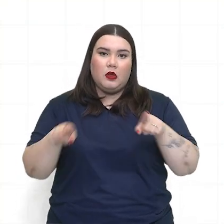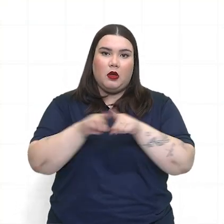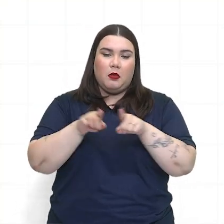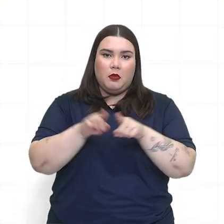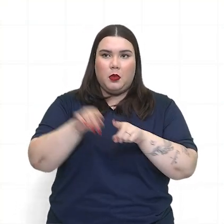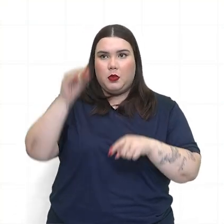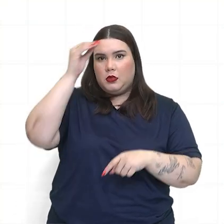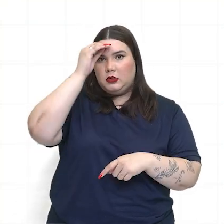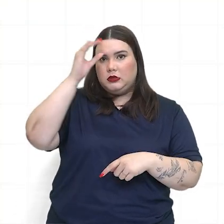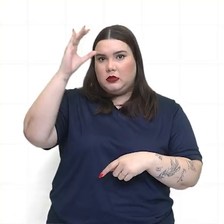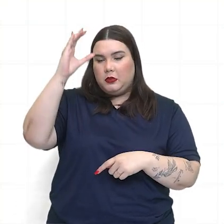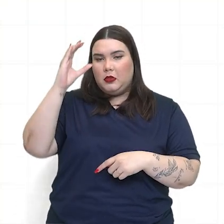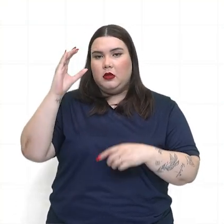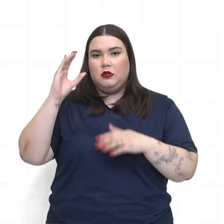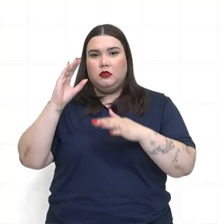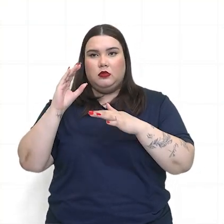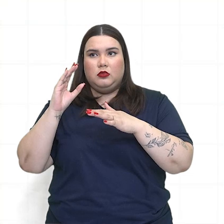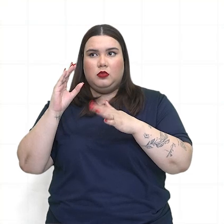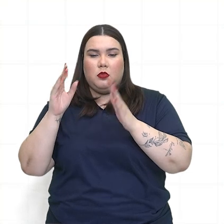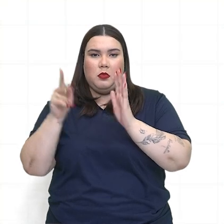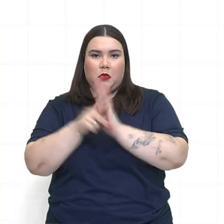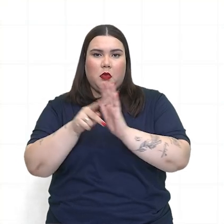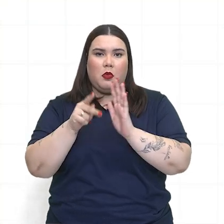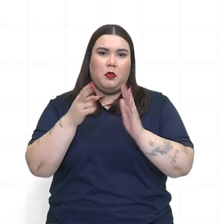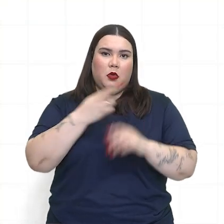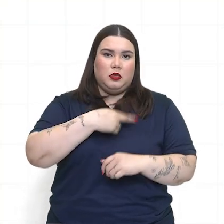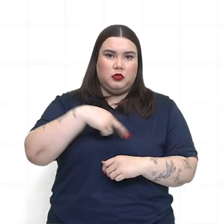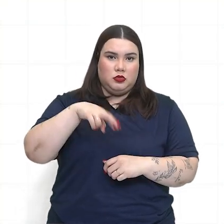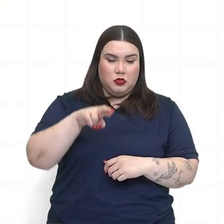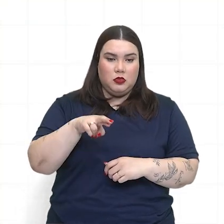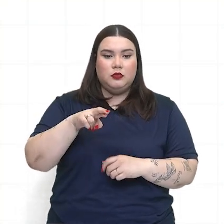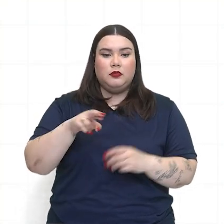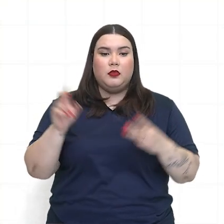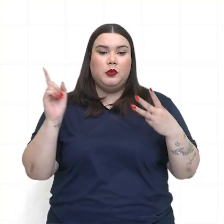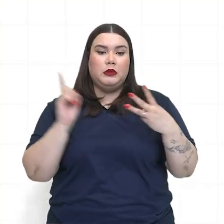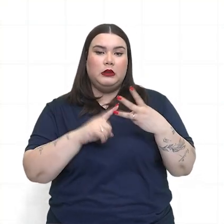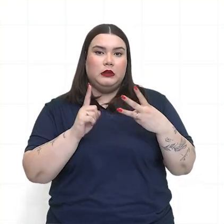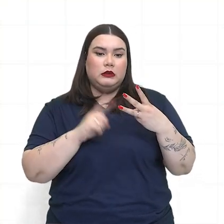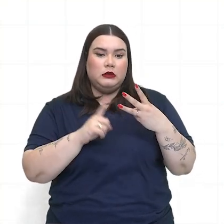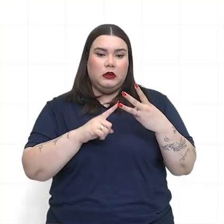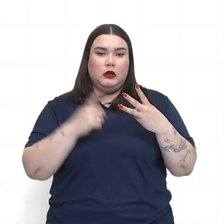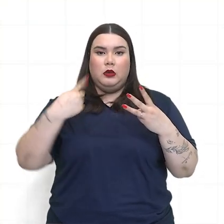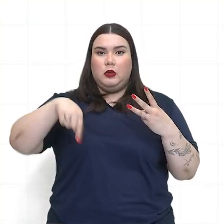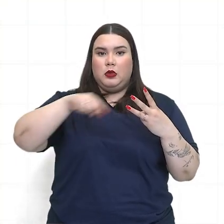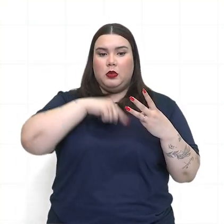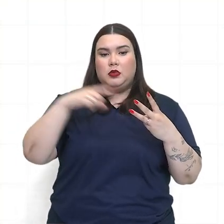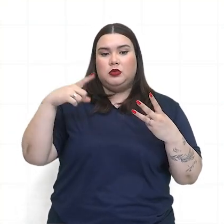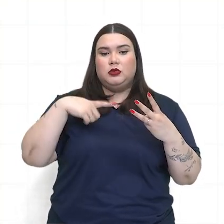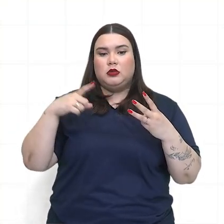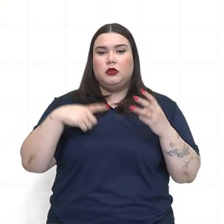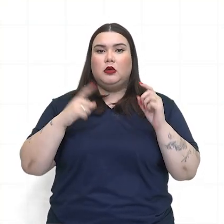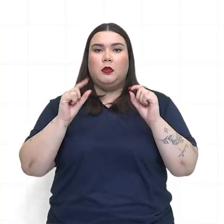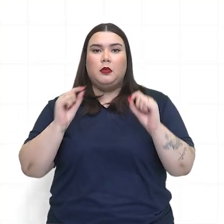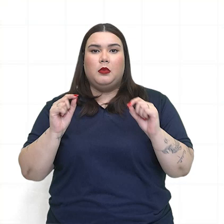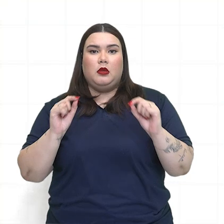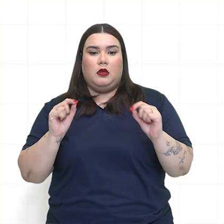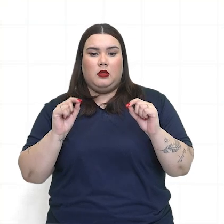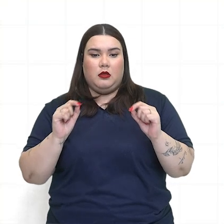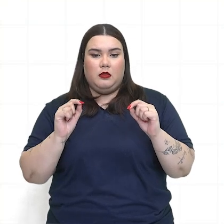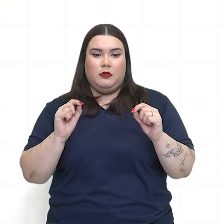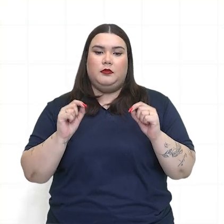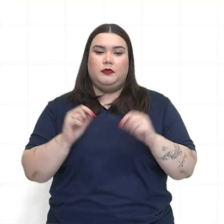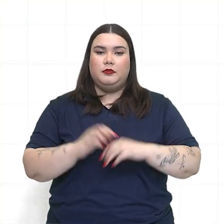não divina. Mas 3, ela nos conecta, ela nos religa